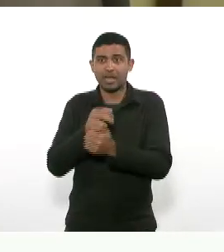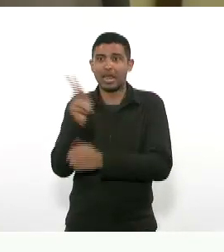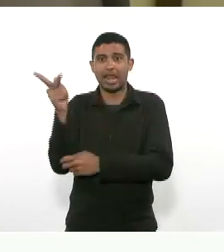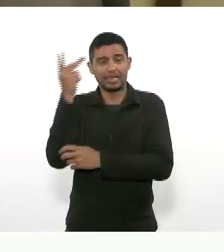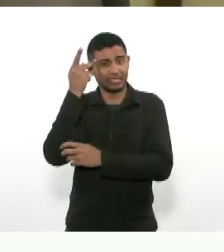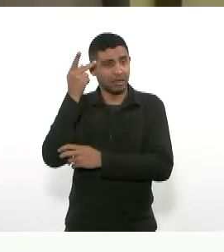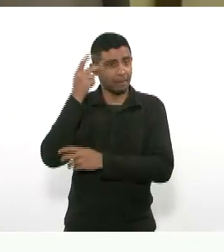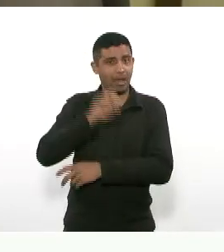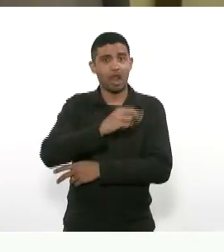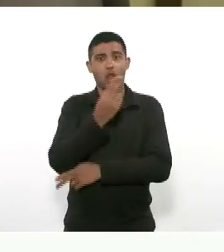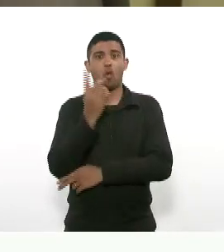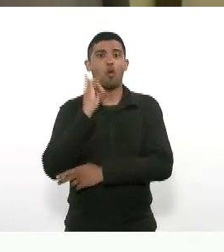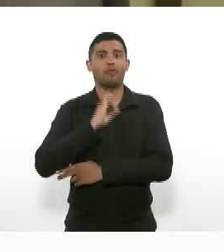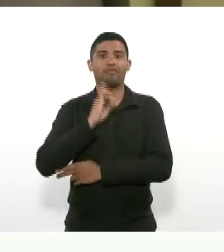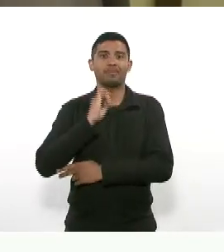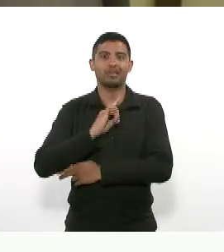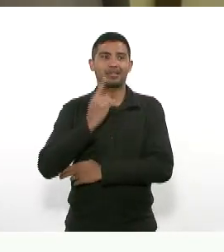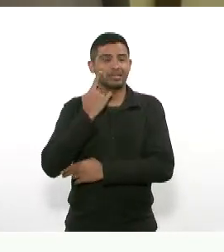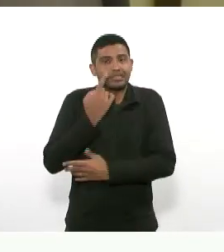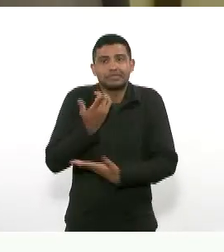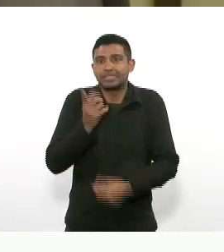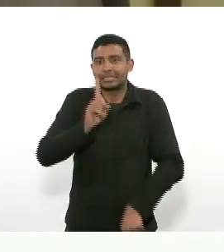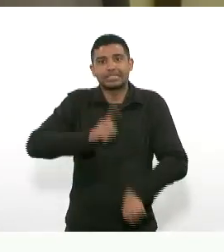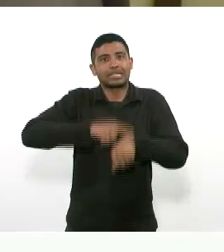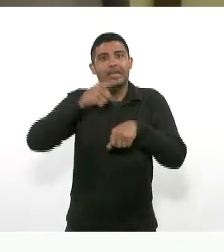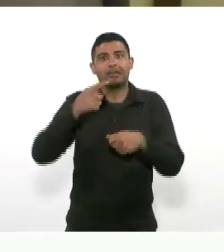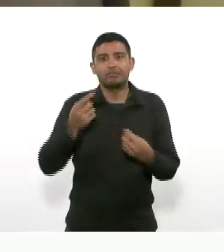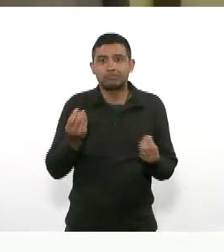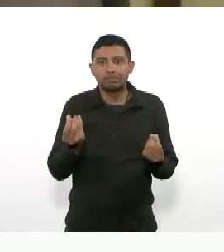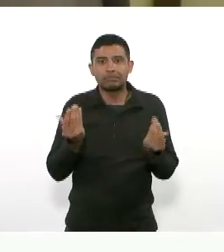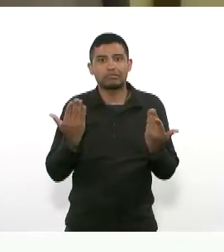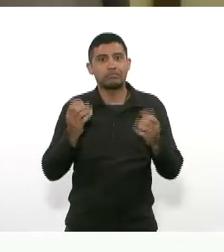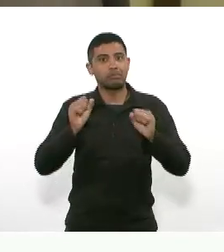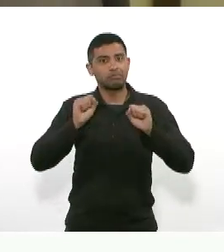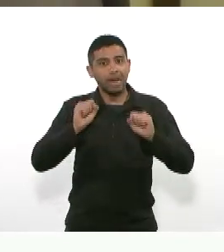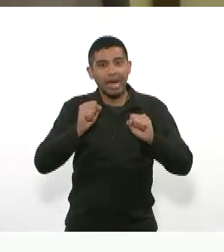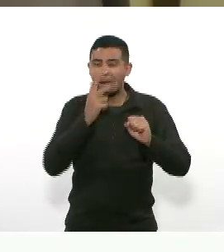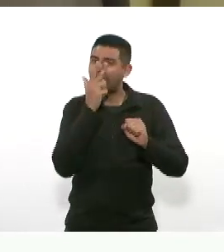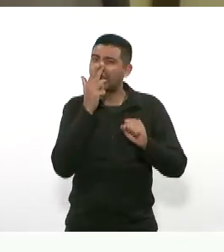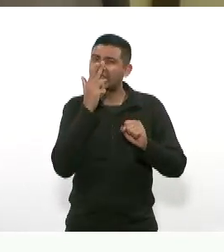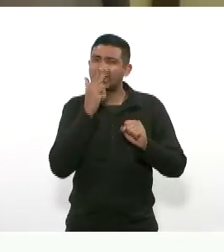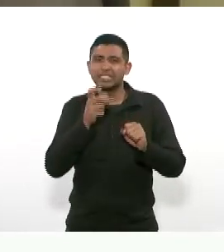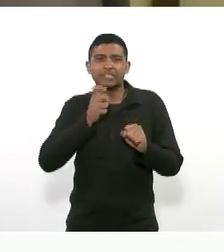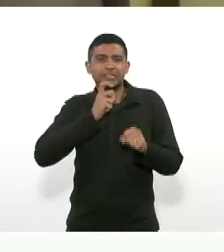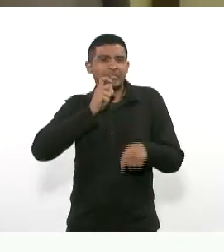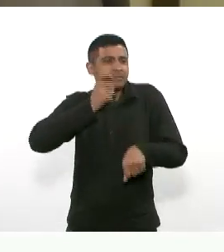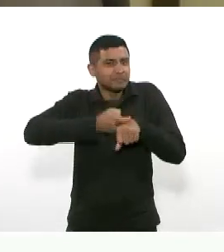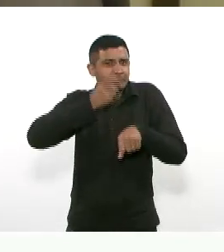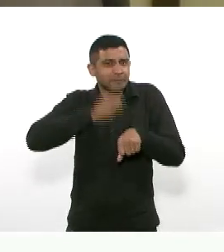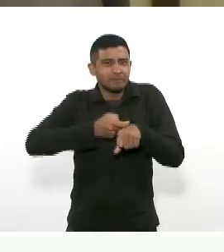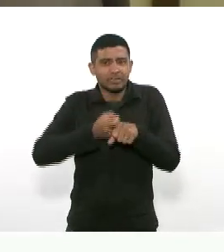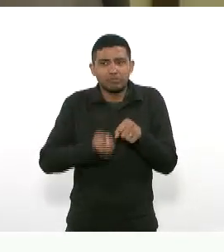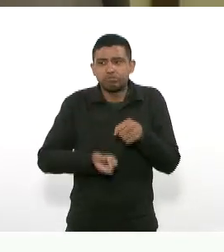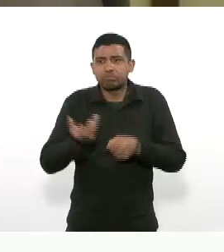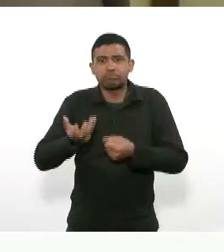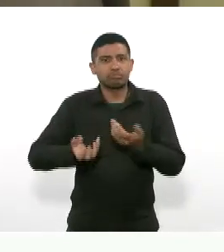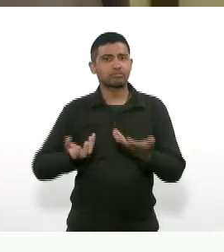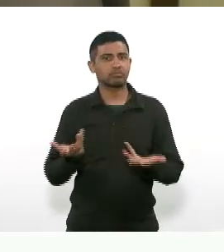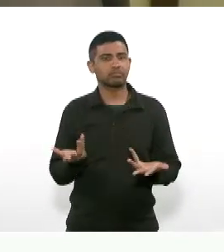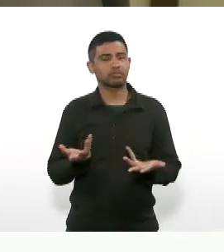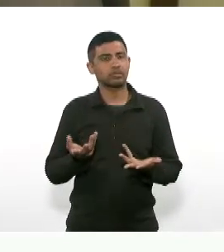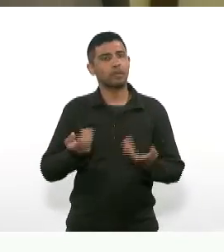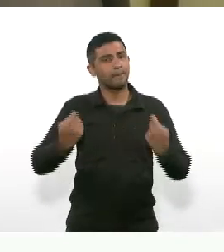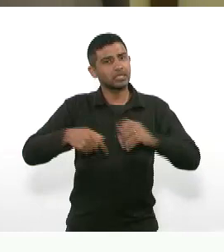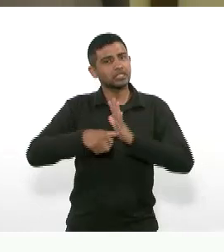Minas Gerais, automaticamente você vai estar enxugando gelo. Por quê? Porque você precisa dialogar. Então,